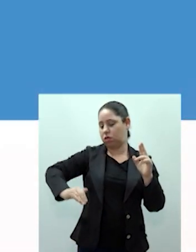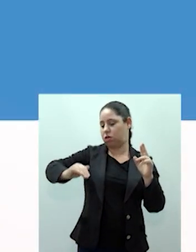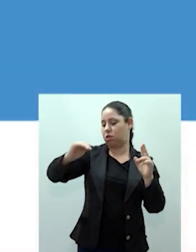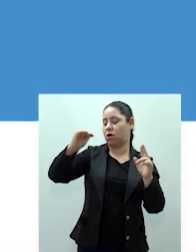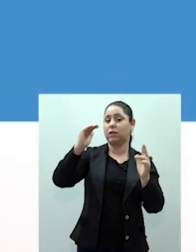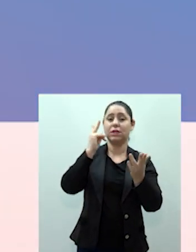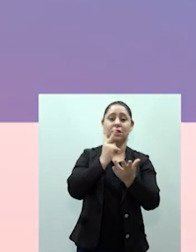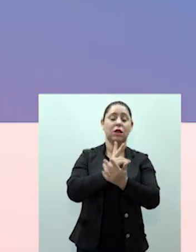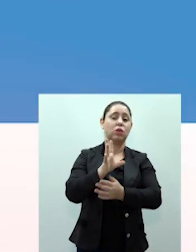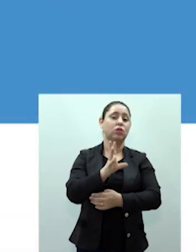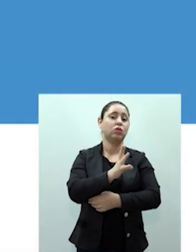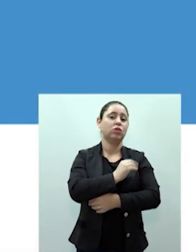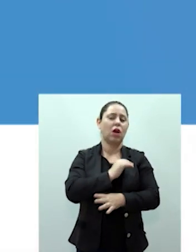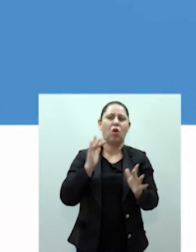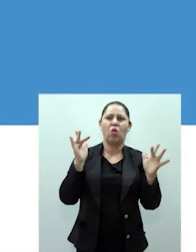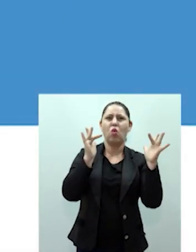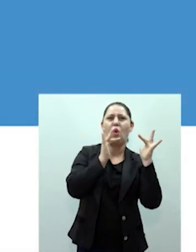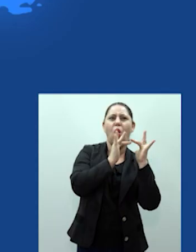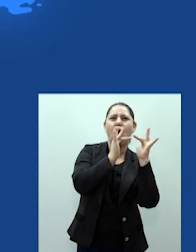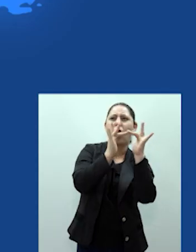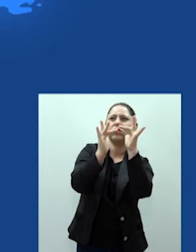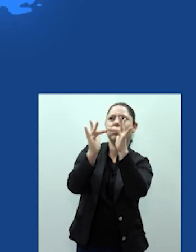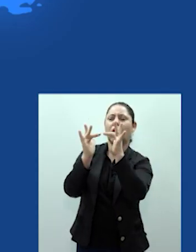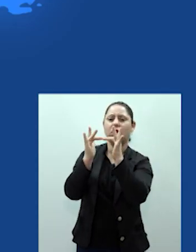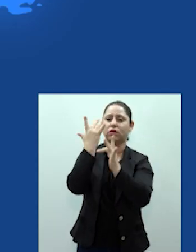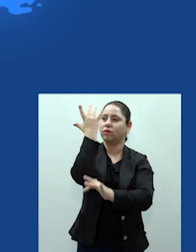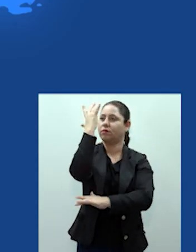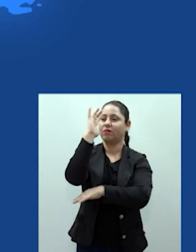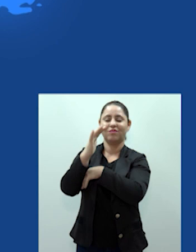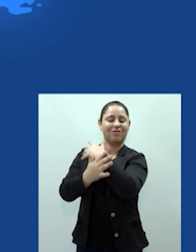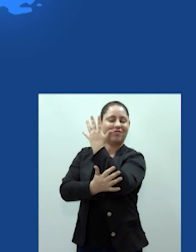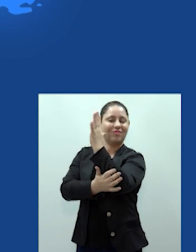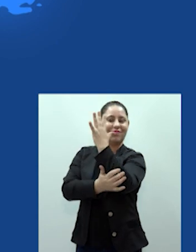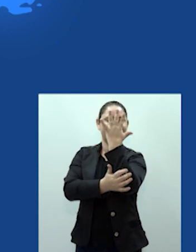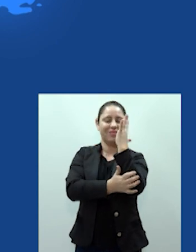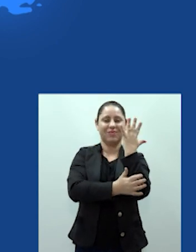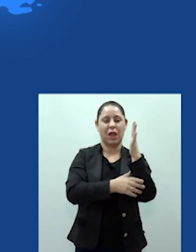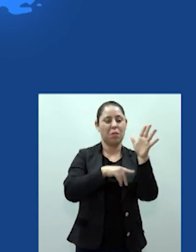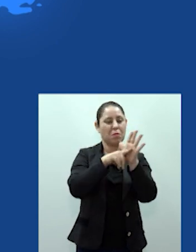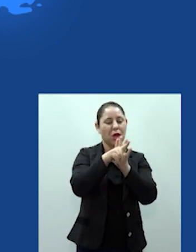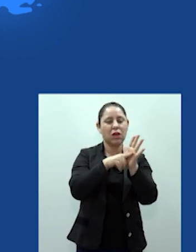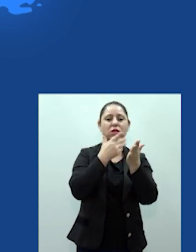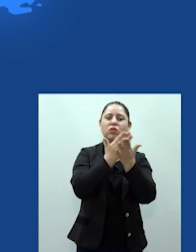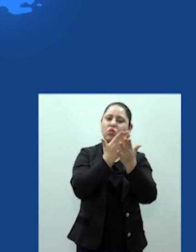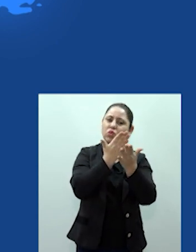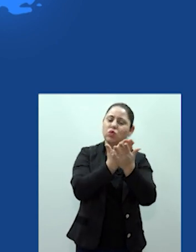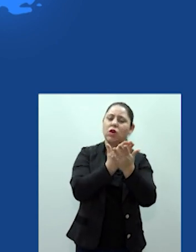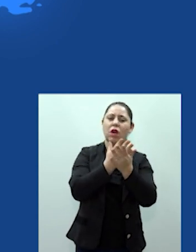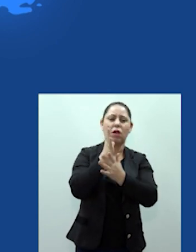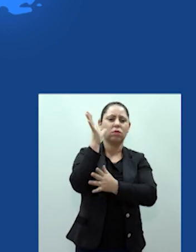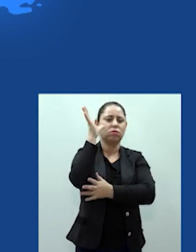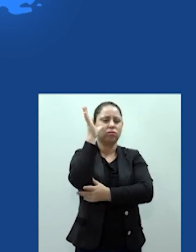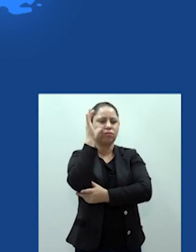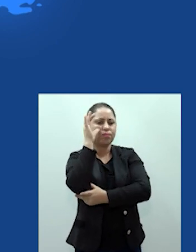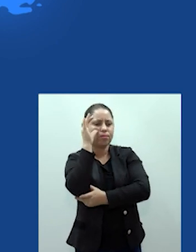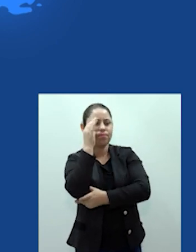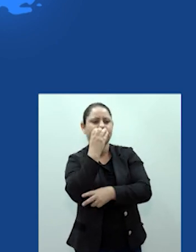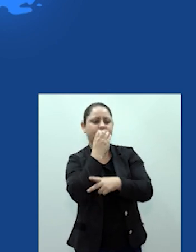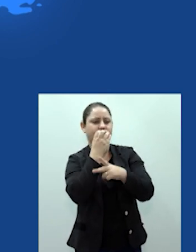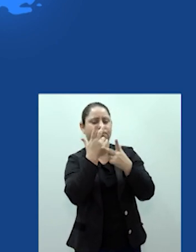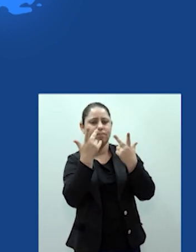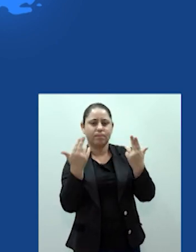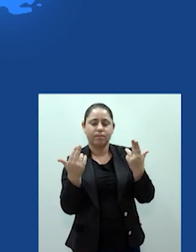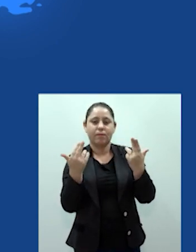desde muito pequeno. Sempre gostei muito de estar em contato com a natureza de estar pesquisando e observando